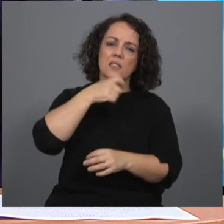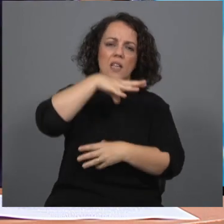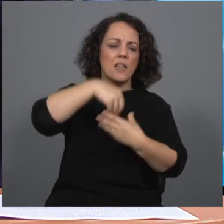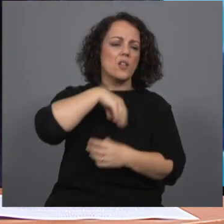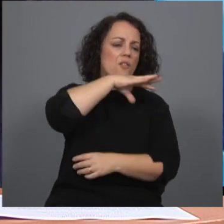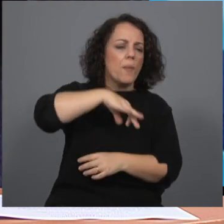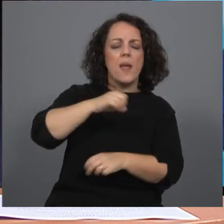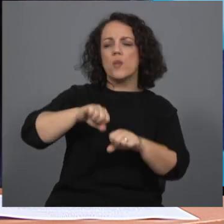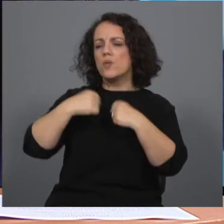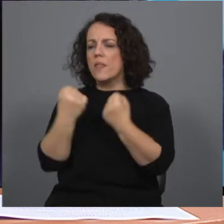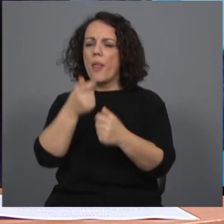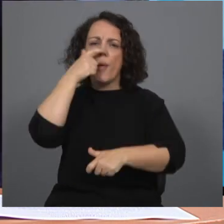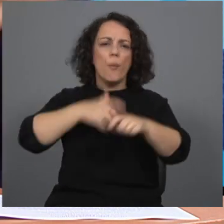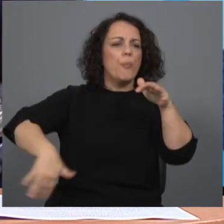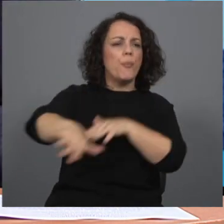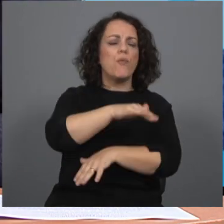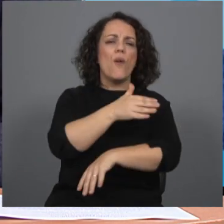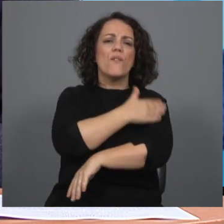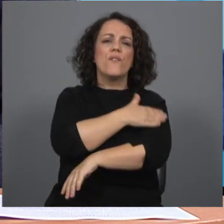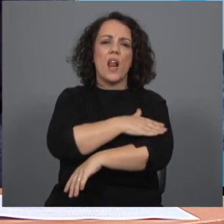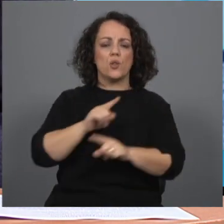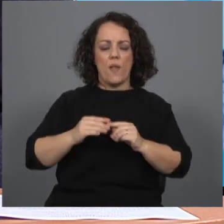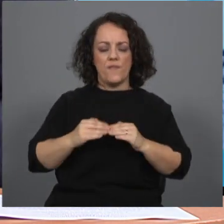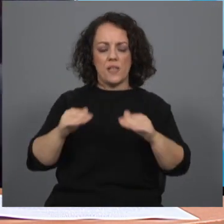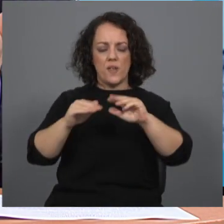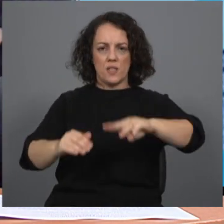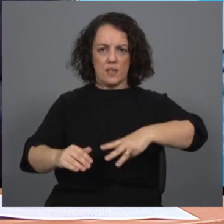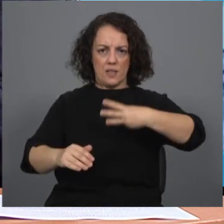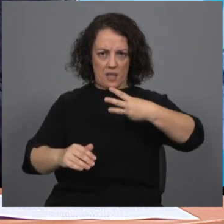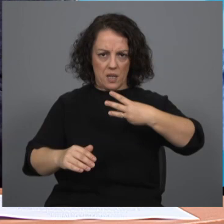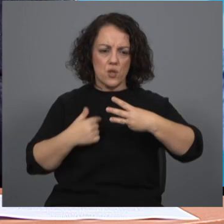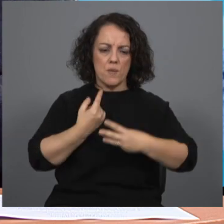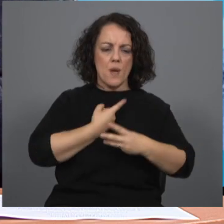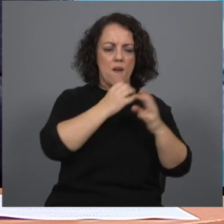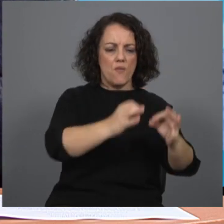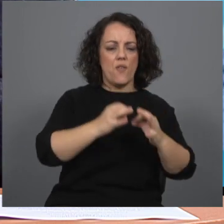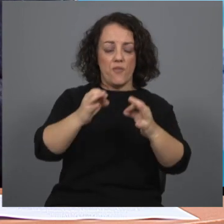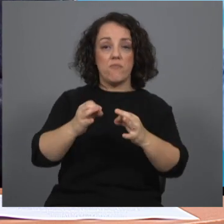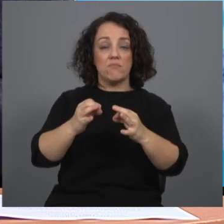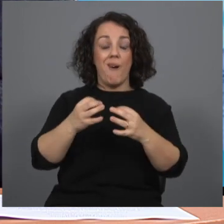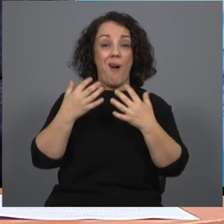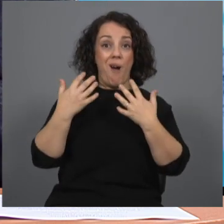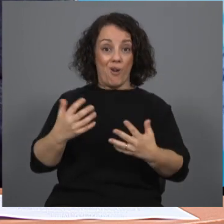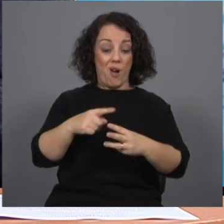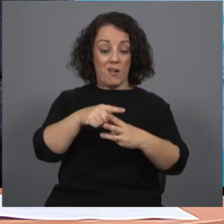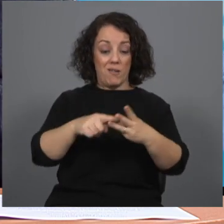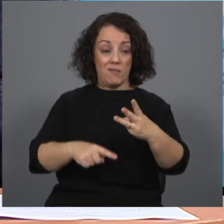nossa sociedade, do nosso povo, são 3 degraus. E hoje vemos que isto tudo tem